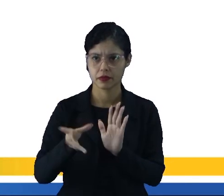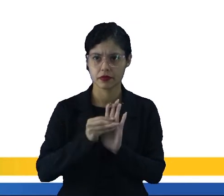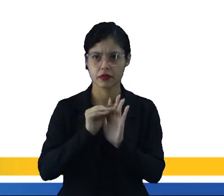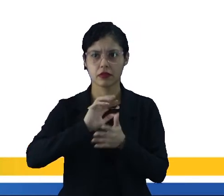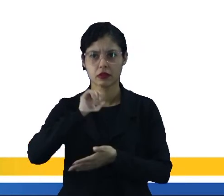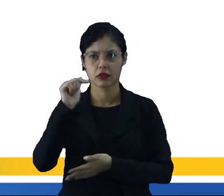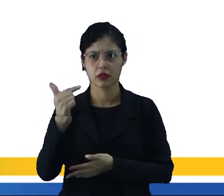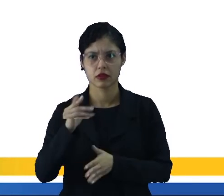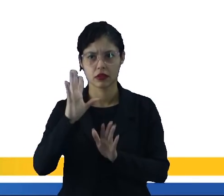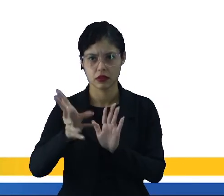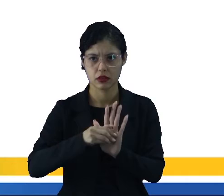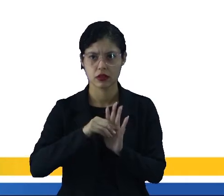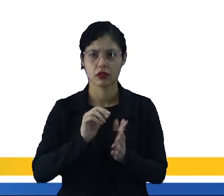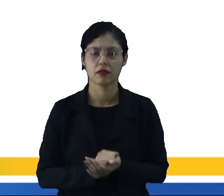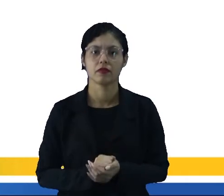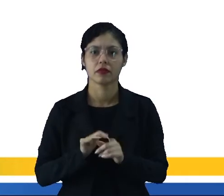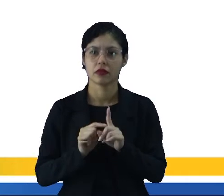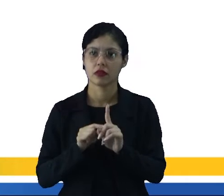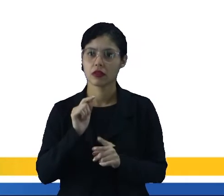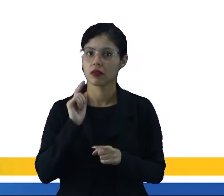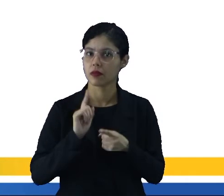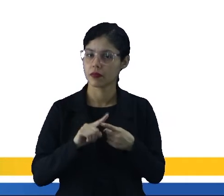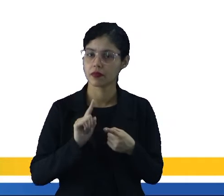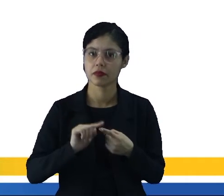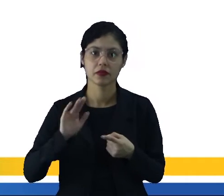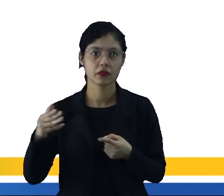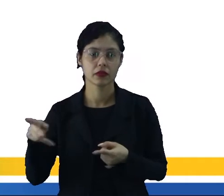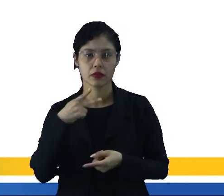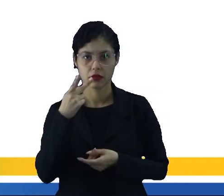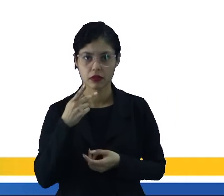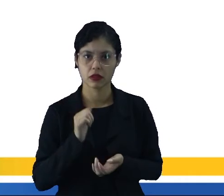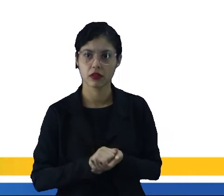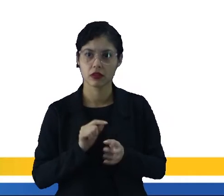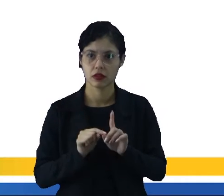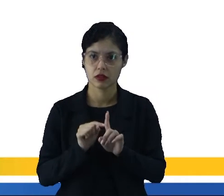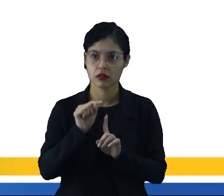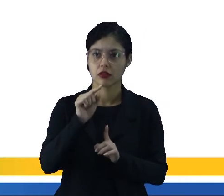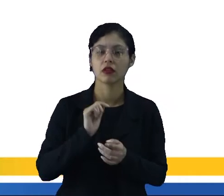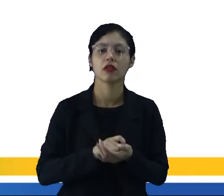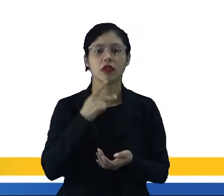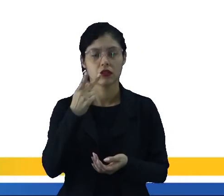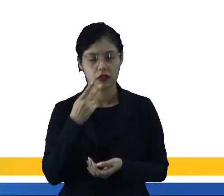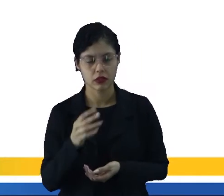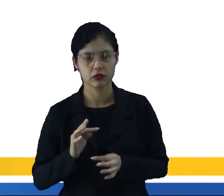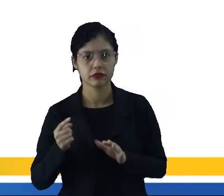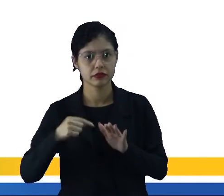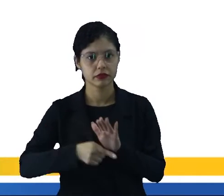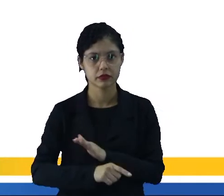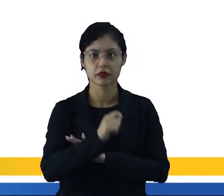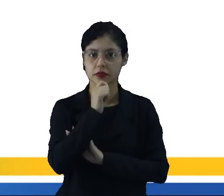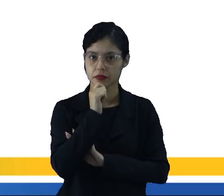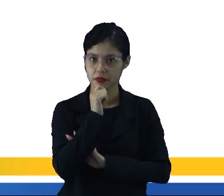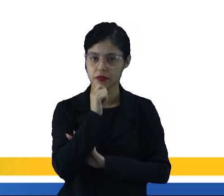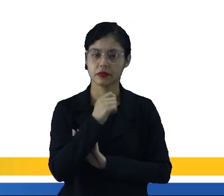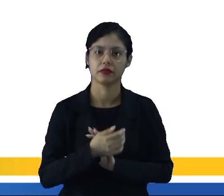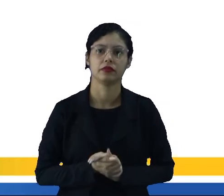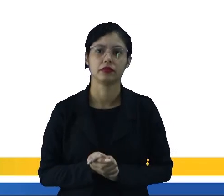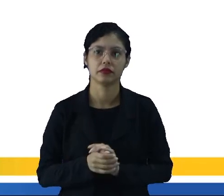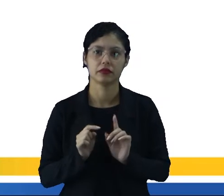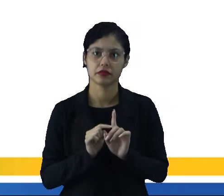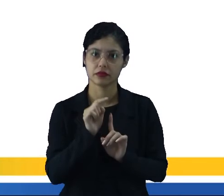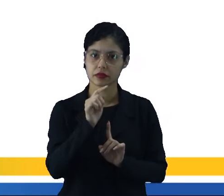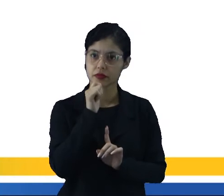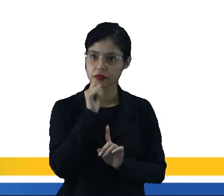entre Outras aplicações porque quando eu falo de volume eu falo da sua capacidade interna e o volume